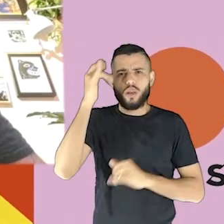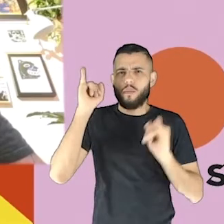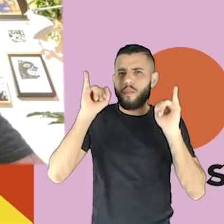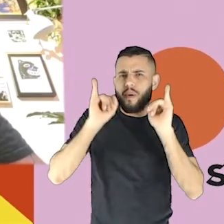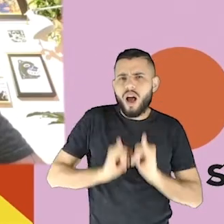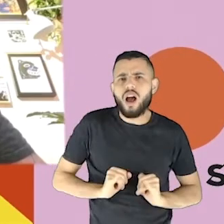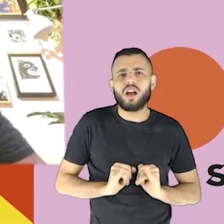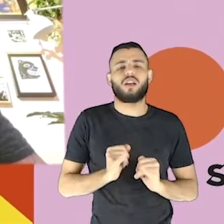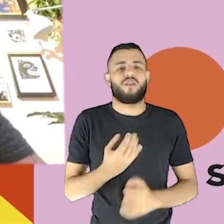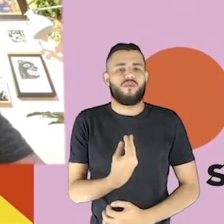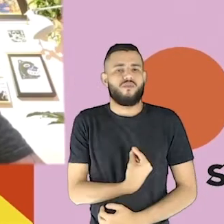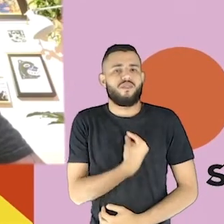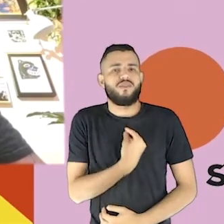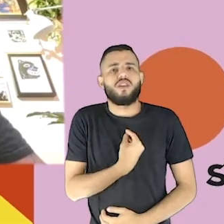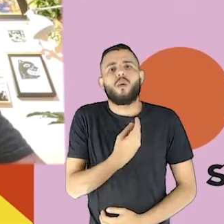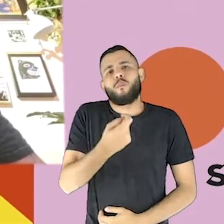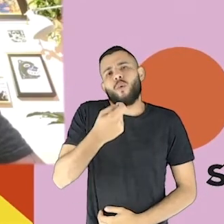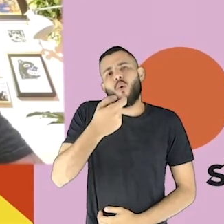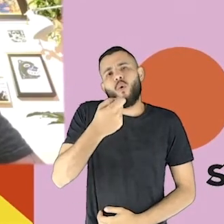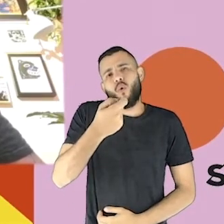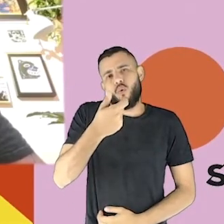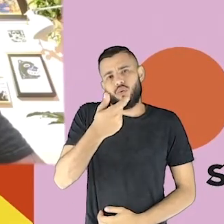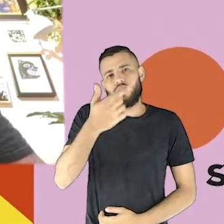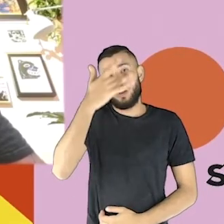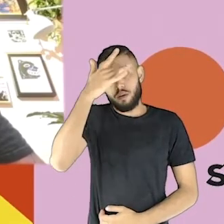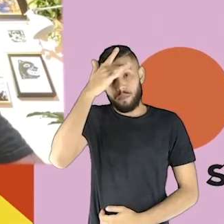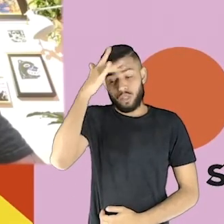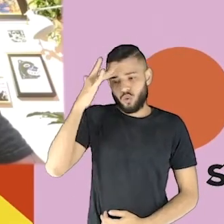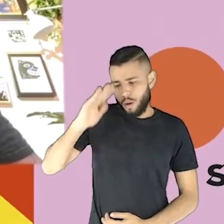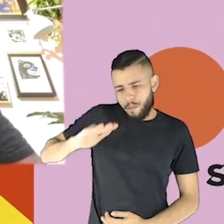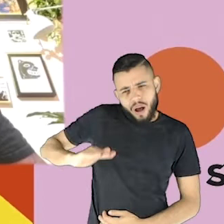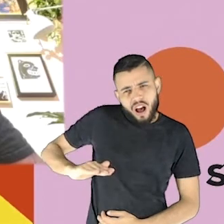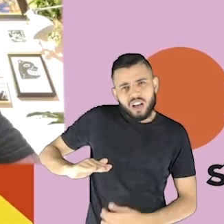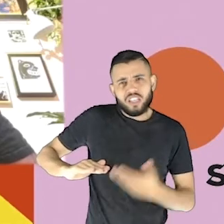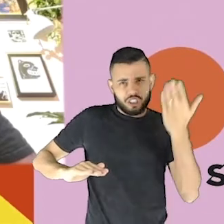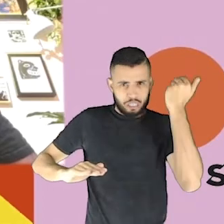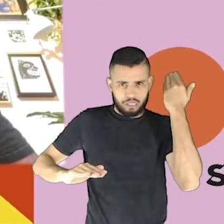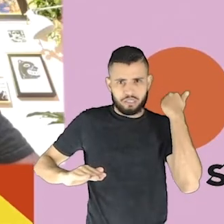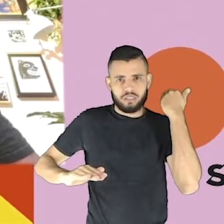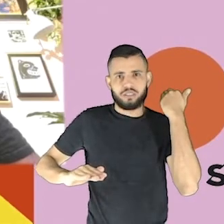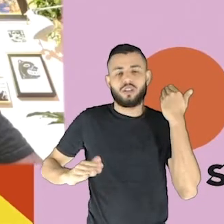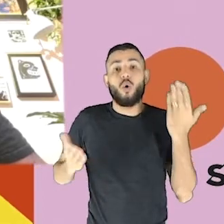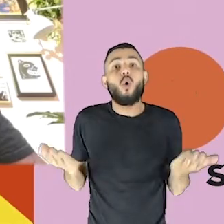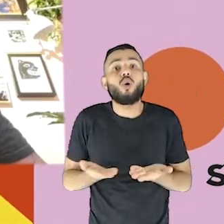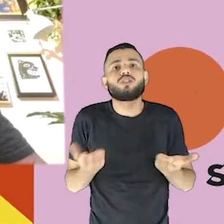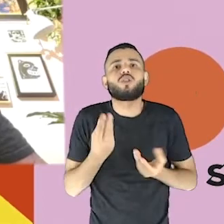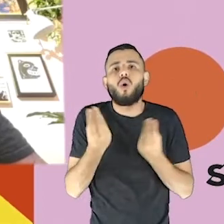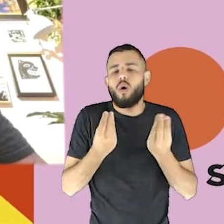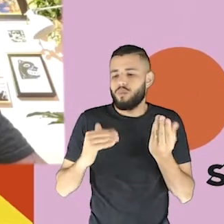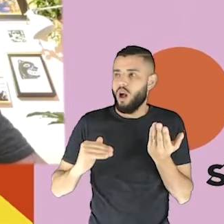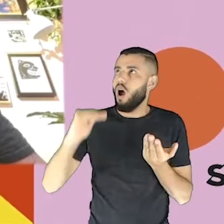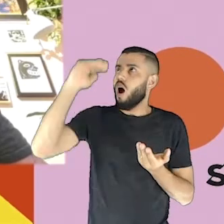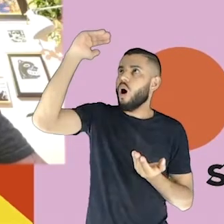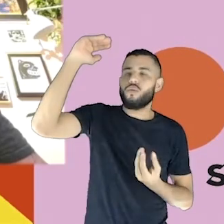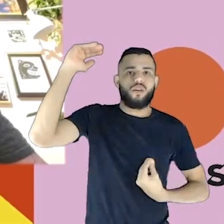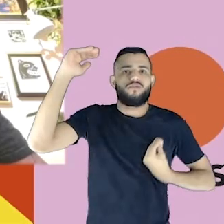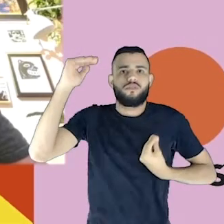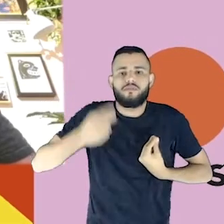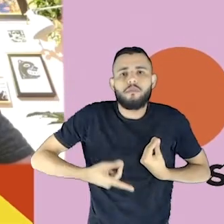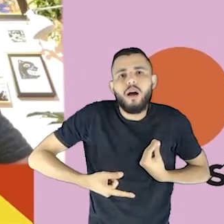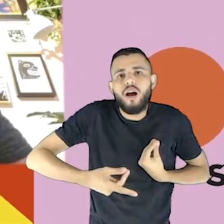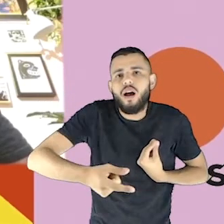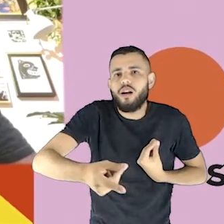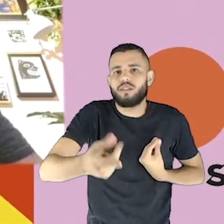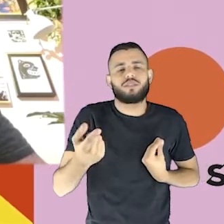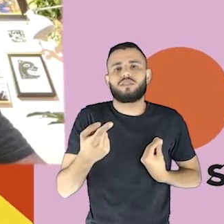eram viviam menos, né? Antes as pessoas eram mais baixas, hoje as pessoas estão como? Mais altas, vivem mais. E por que não mais